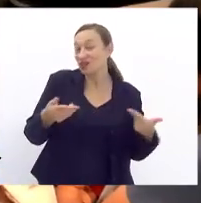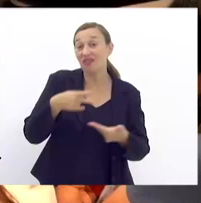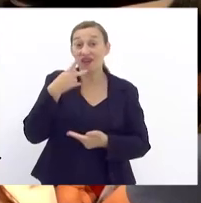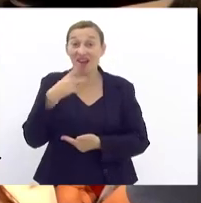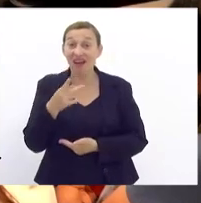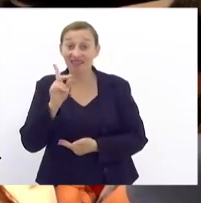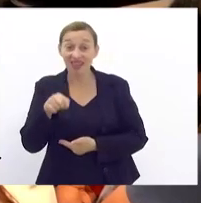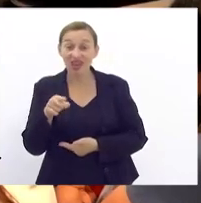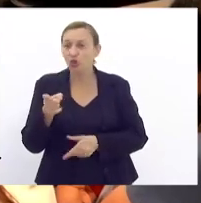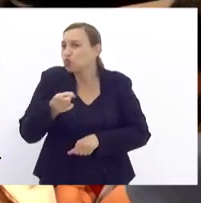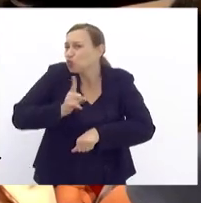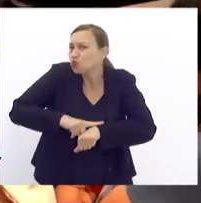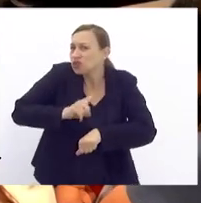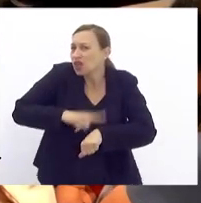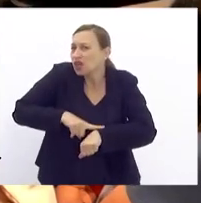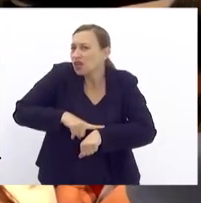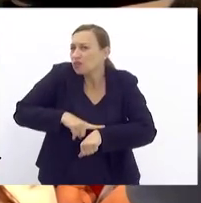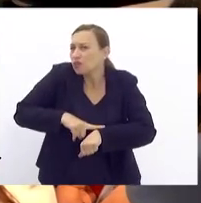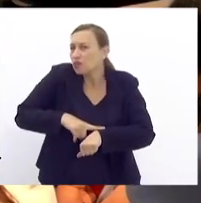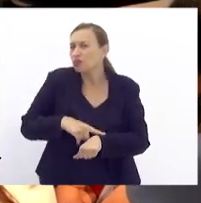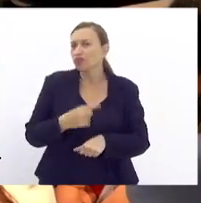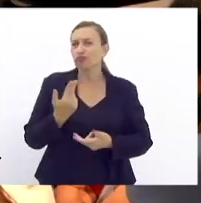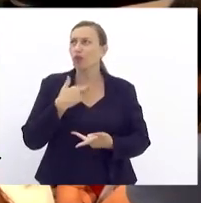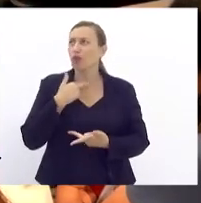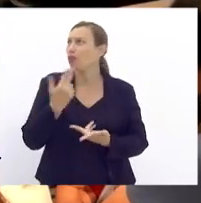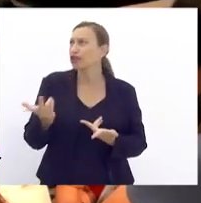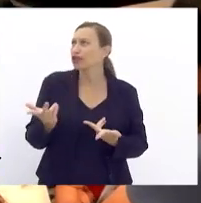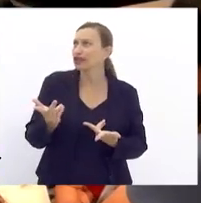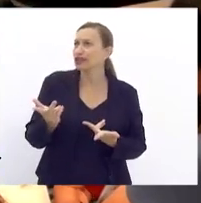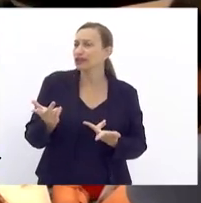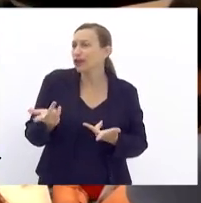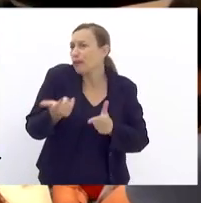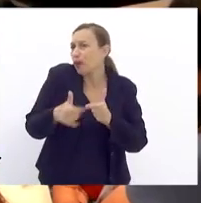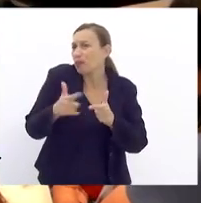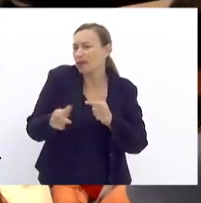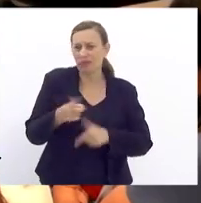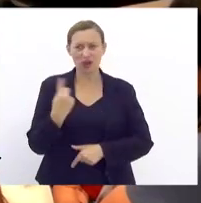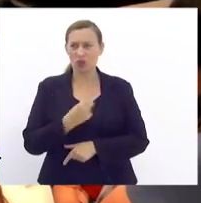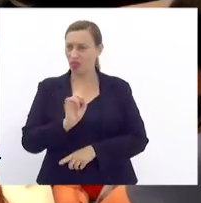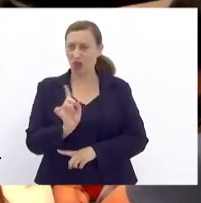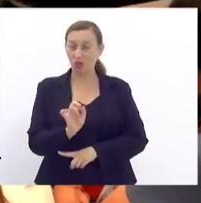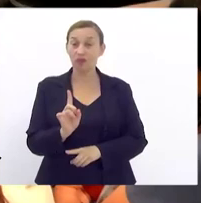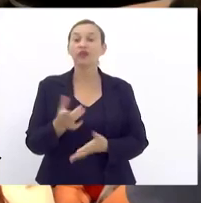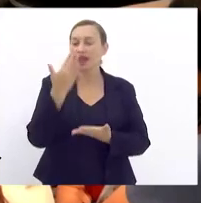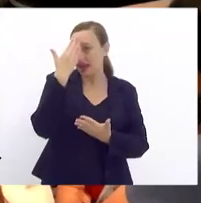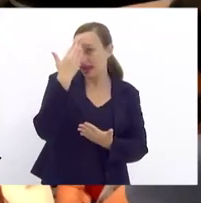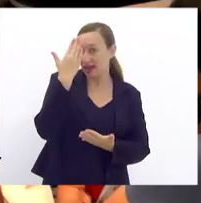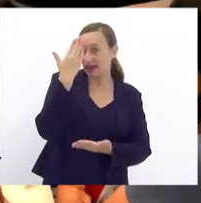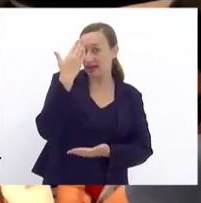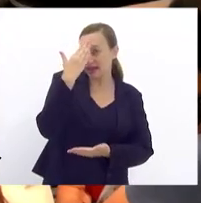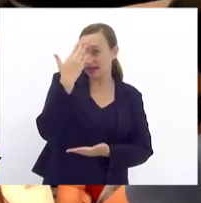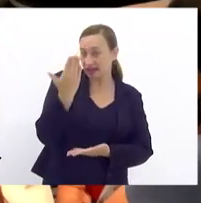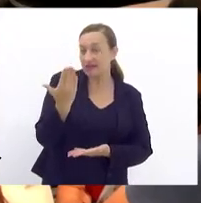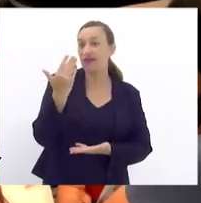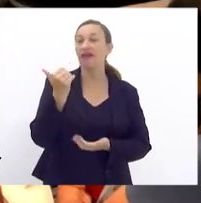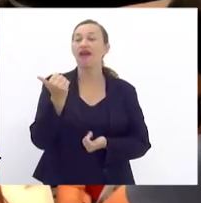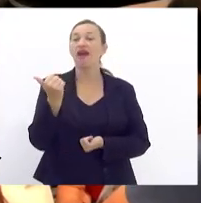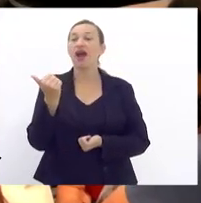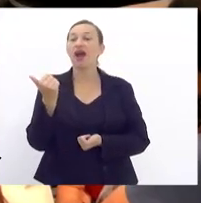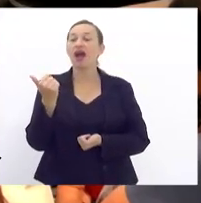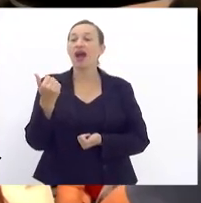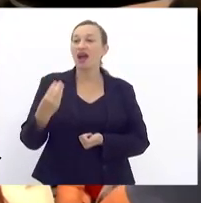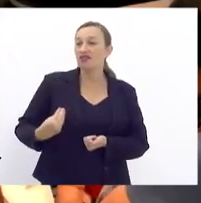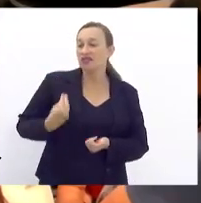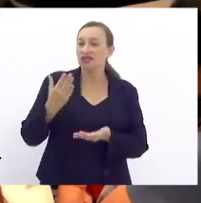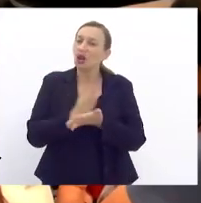o tempo não pode ser um não pode ser um problema para nós queria agradecer a presença de algumas